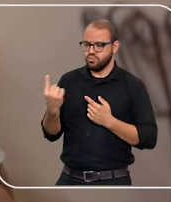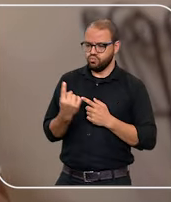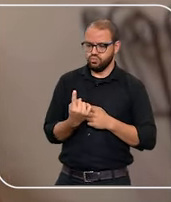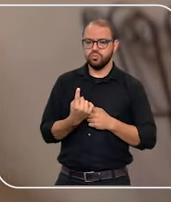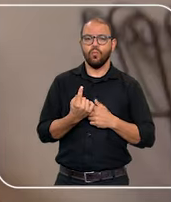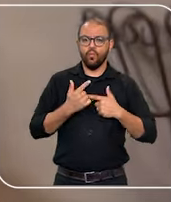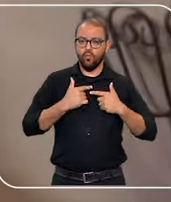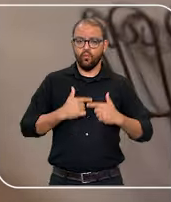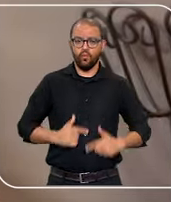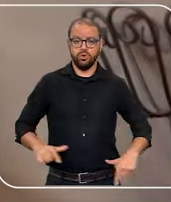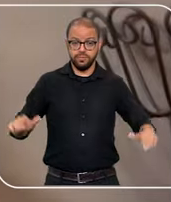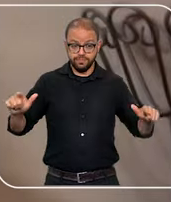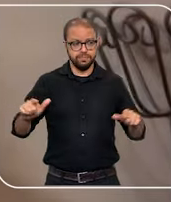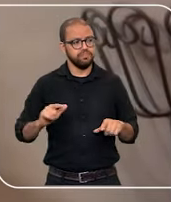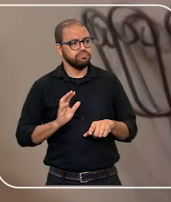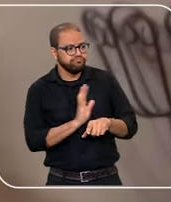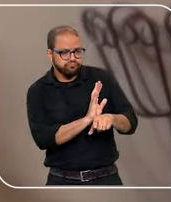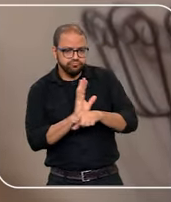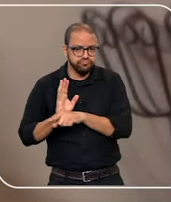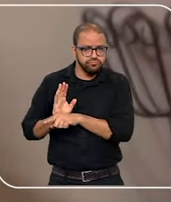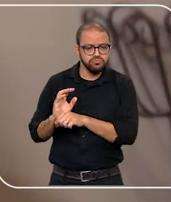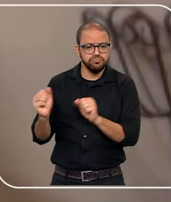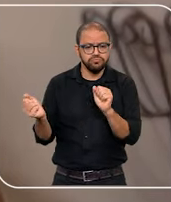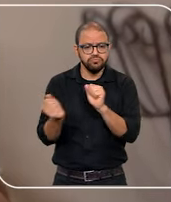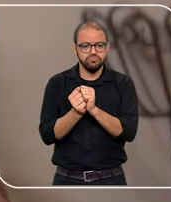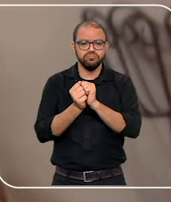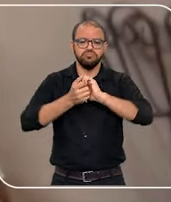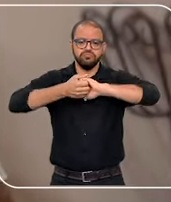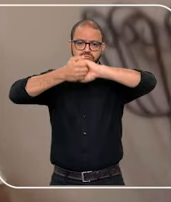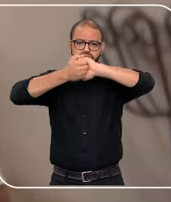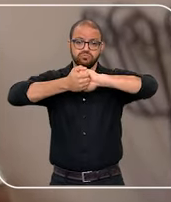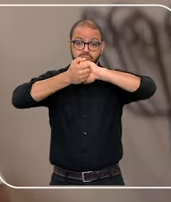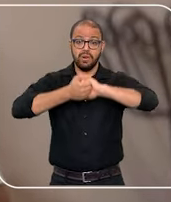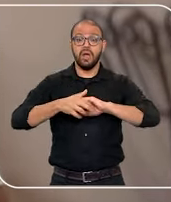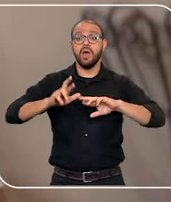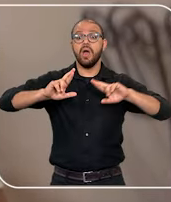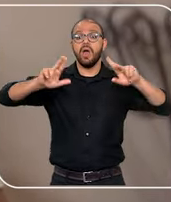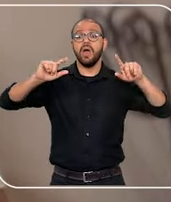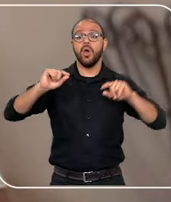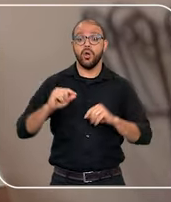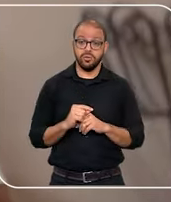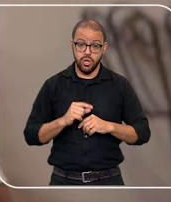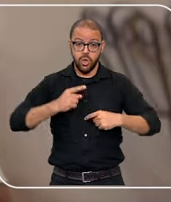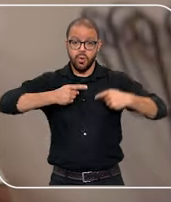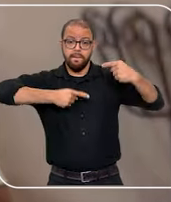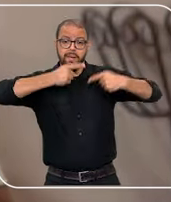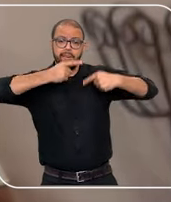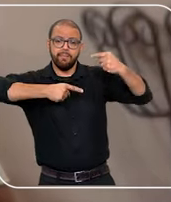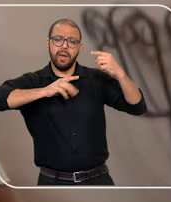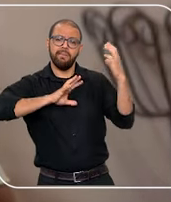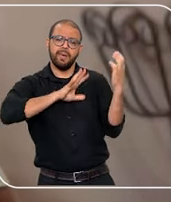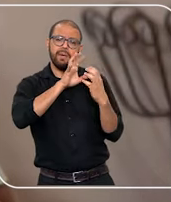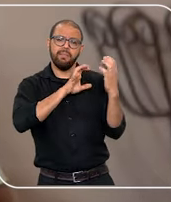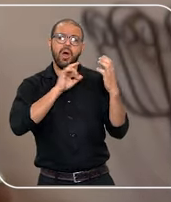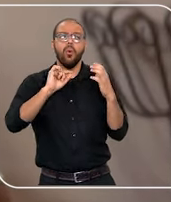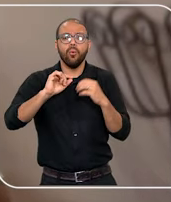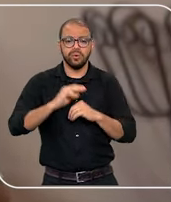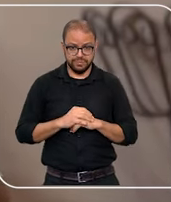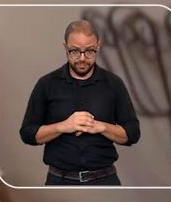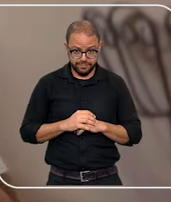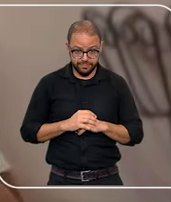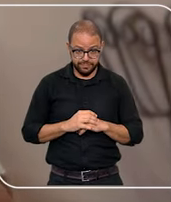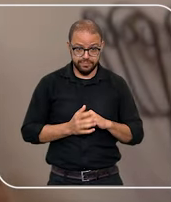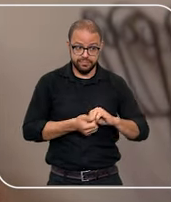imparcial para auxiliar as partes a encontrarem uma solução. A principal diferença entre as duas é o tipo de conflito para qual são